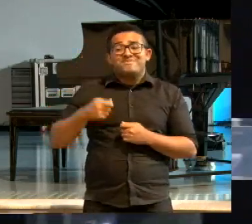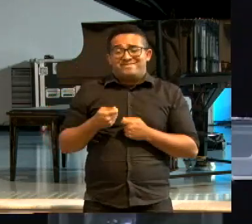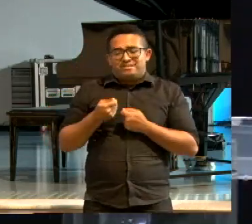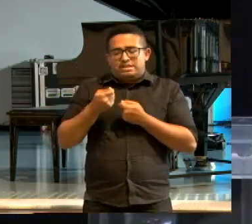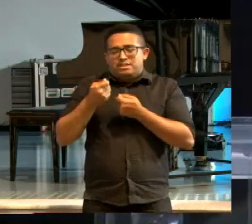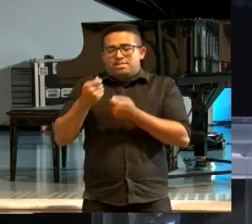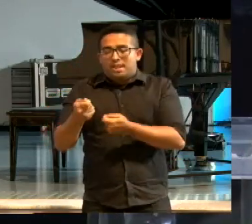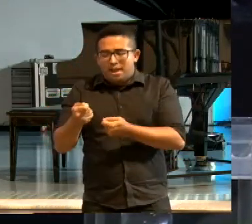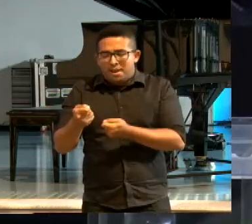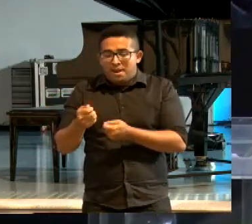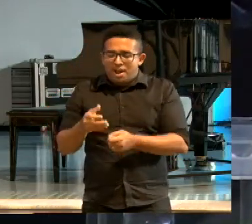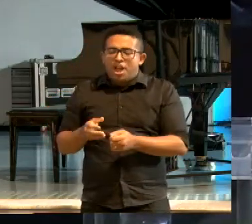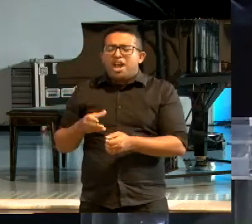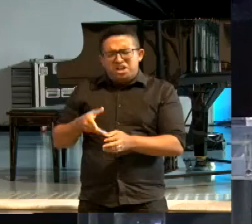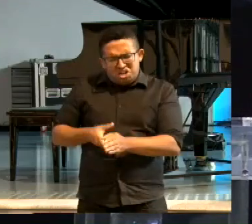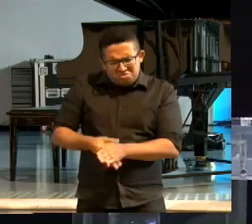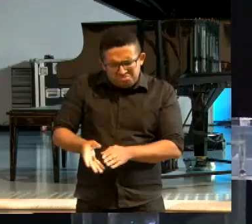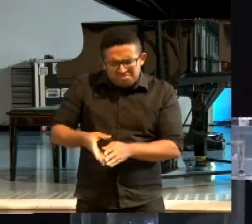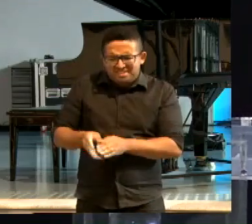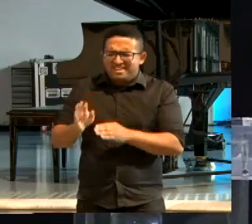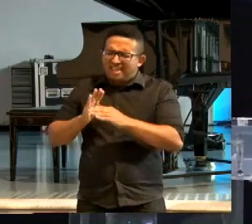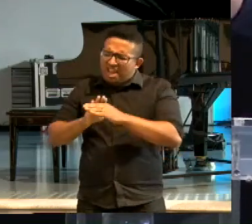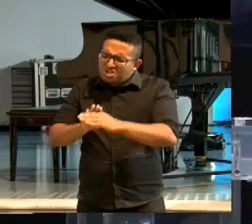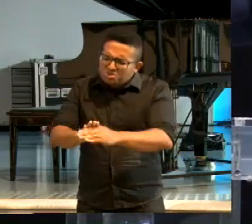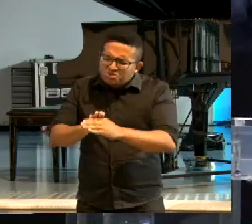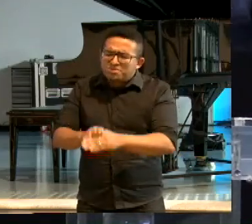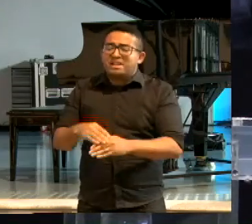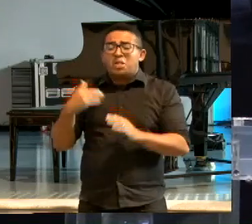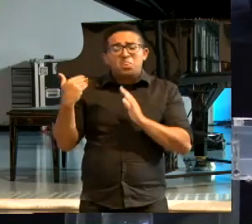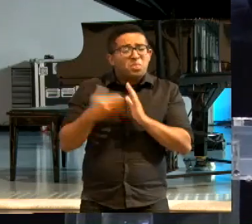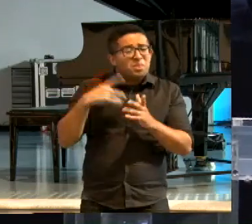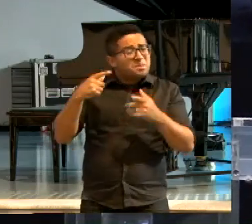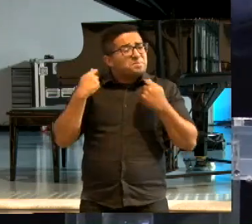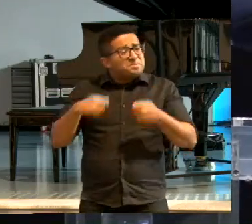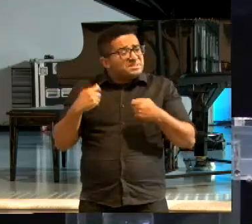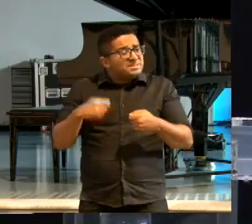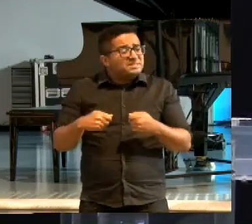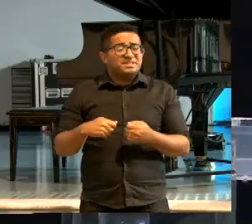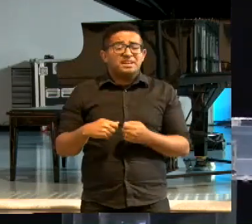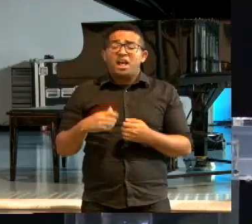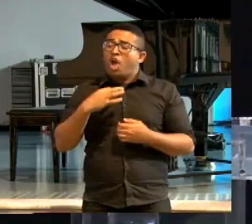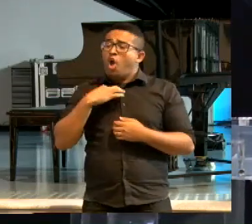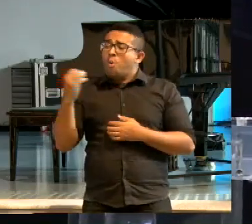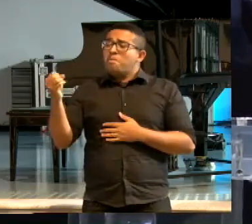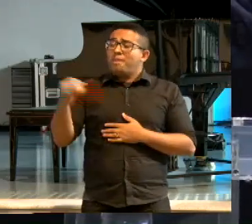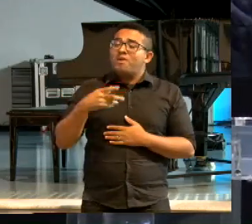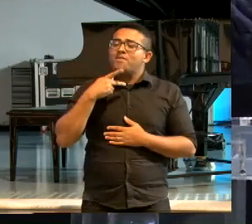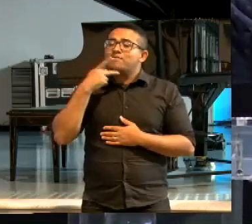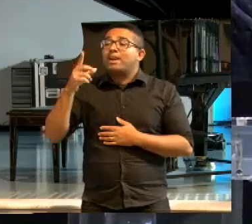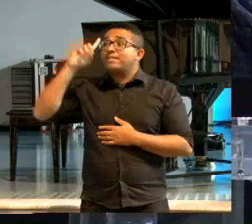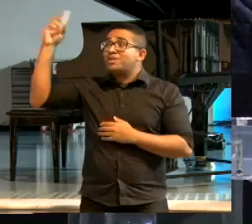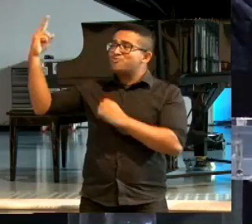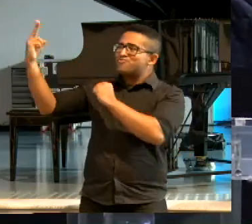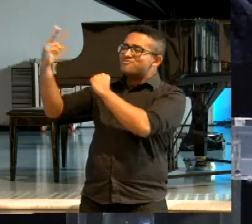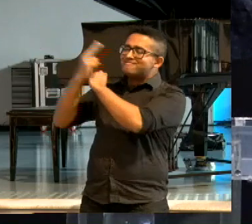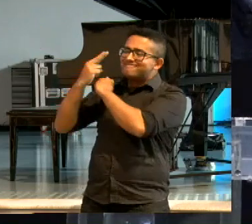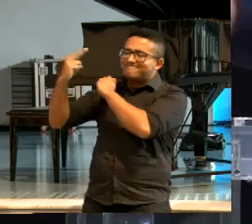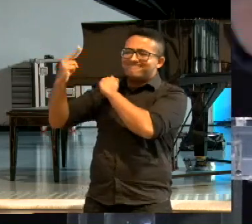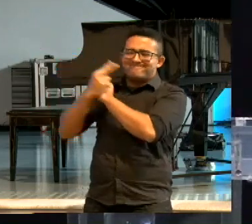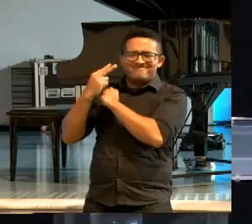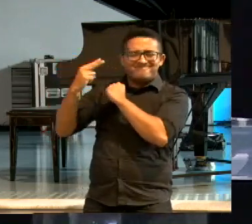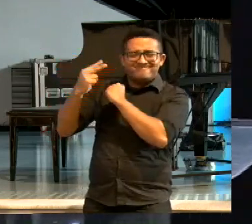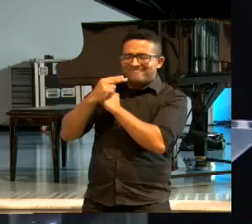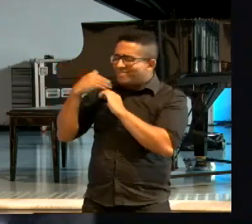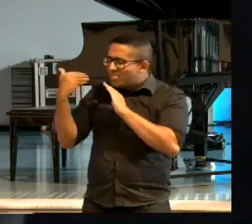para nós uma provisão completa, com tudo o que eu e você precisamos. A roupa nova fala dessa provisão completa.